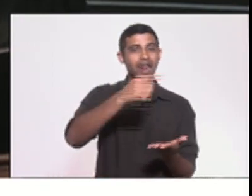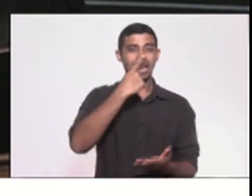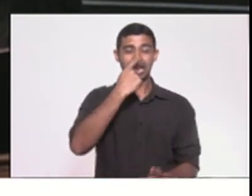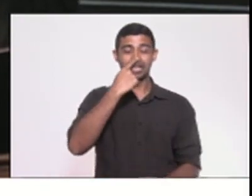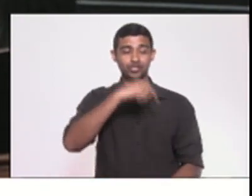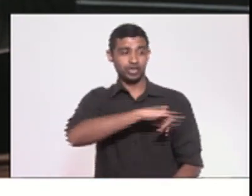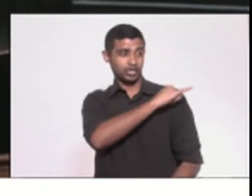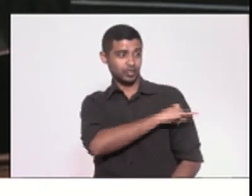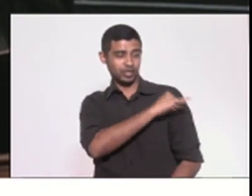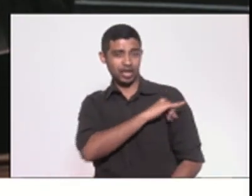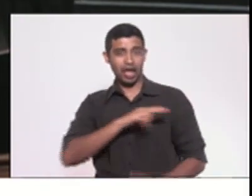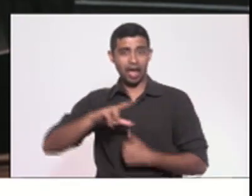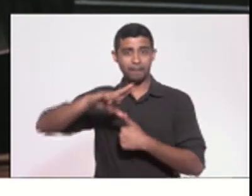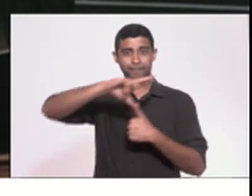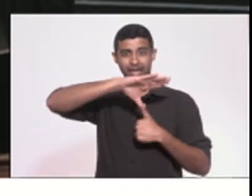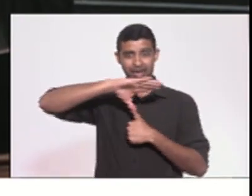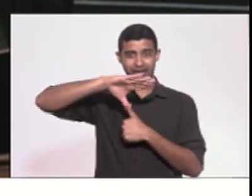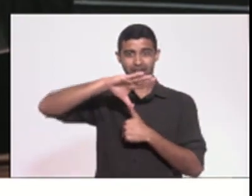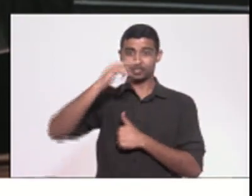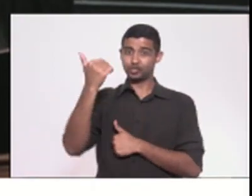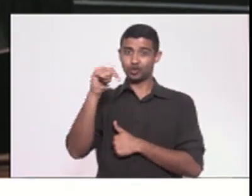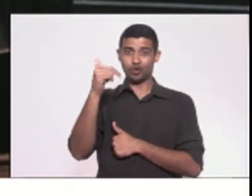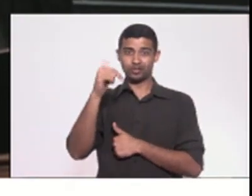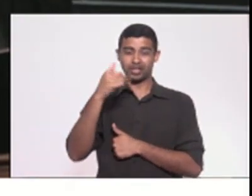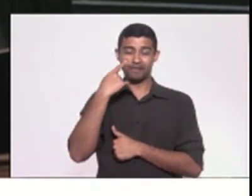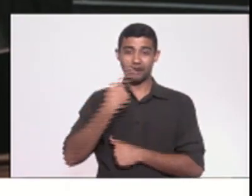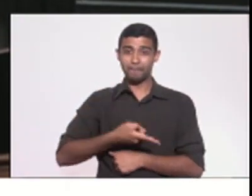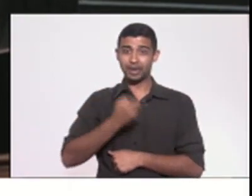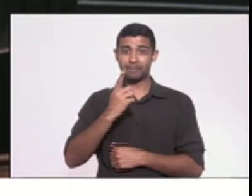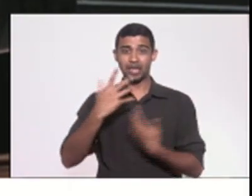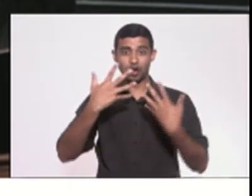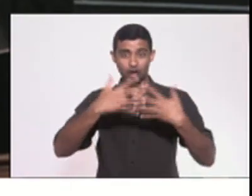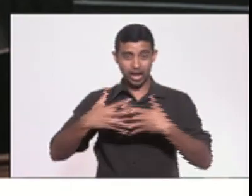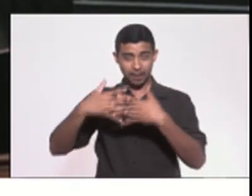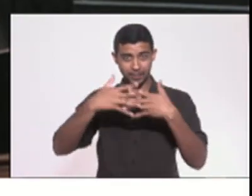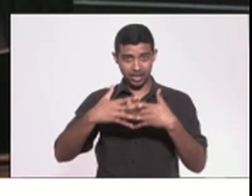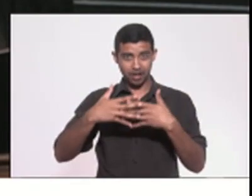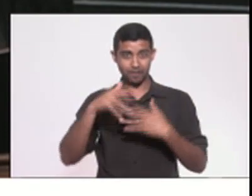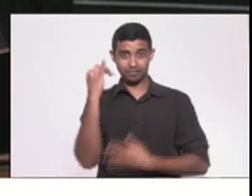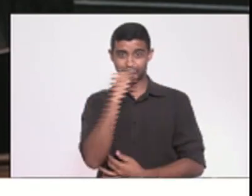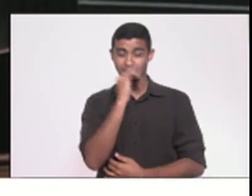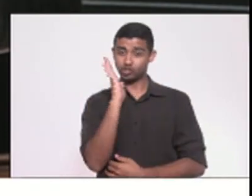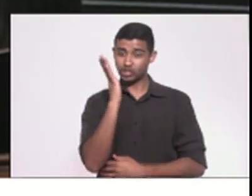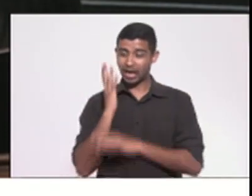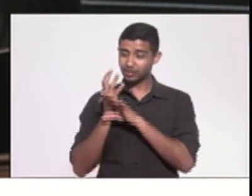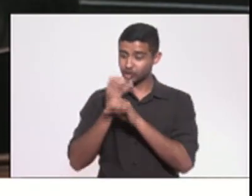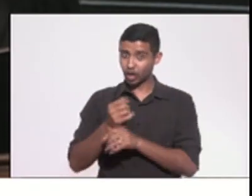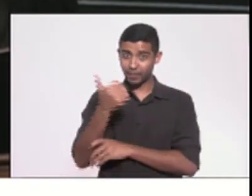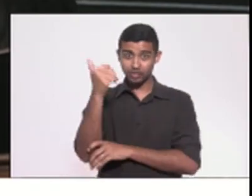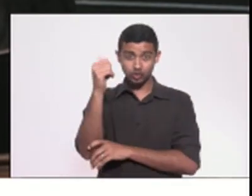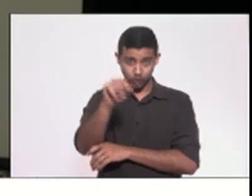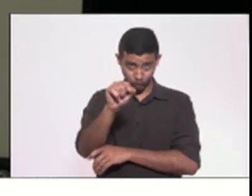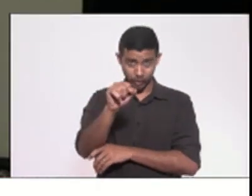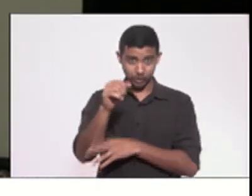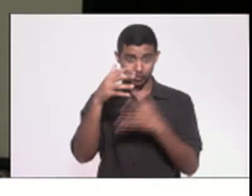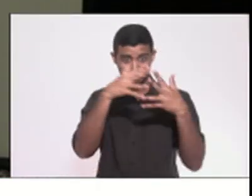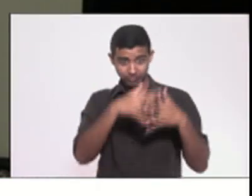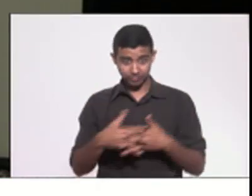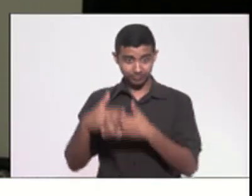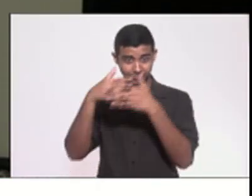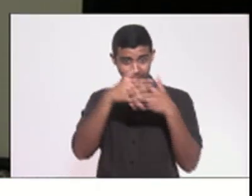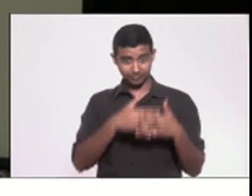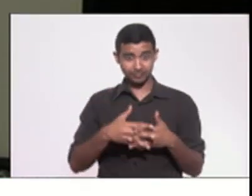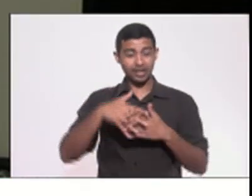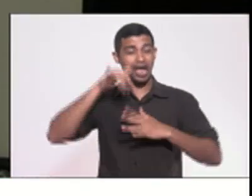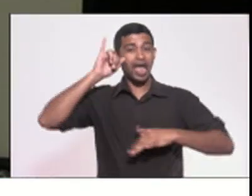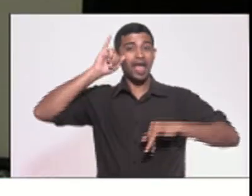na América Latina, são os primeiros caminhões elétricos. Já estamos com 18 caminhões circulando pela cidade e